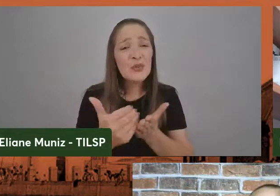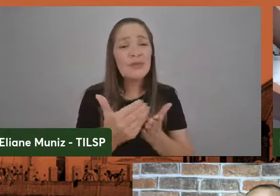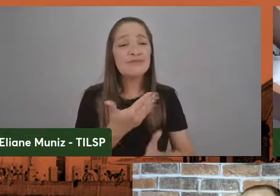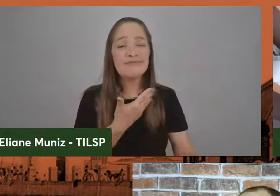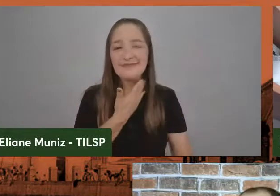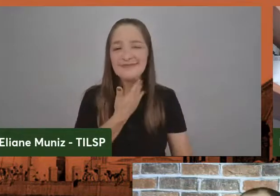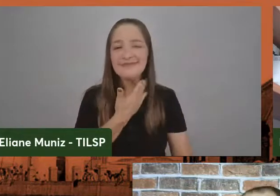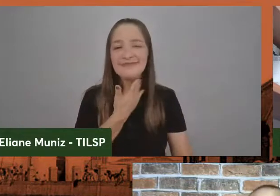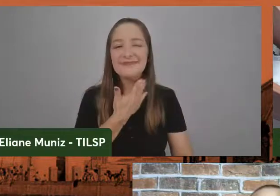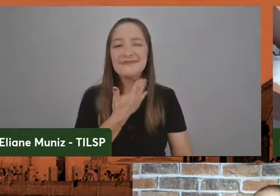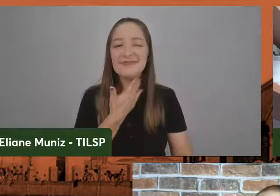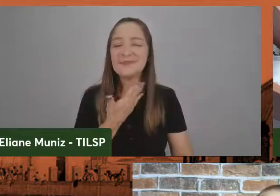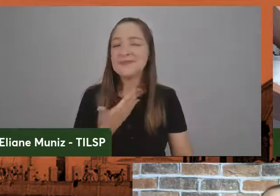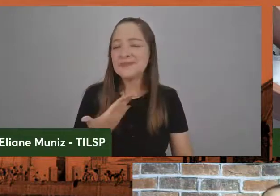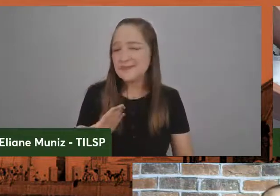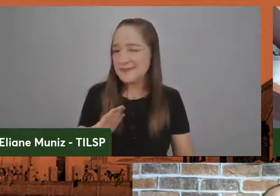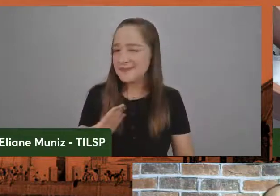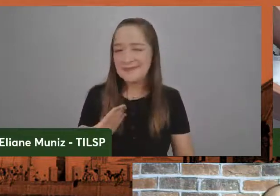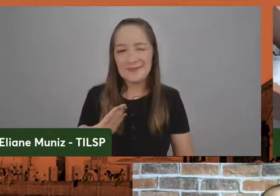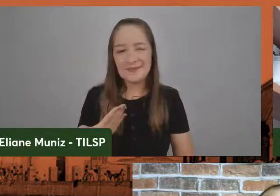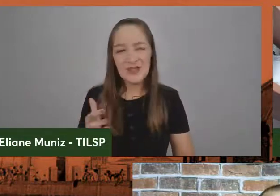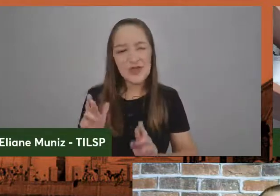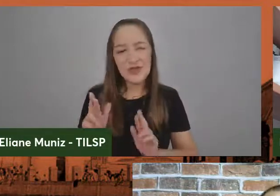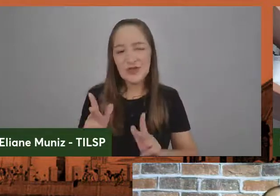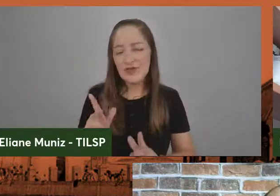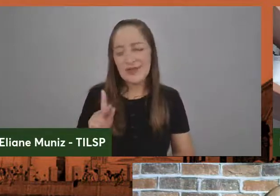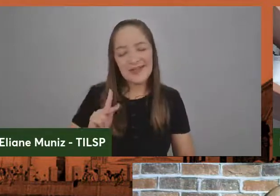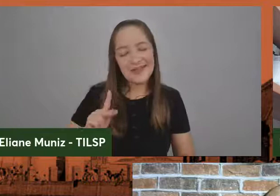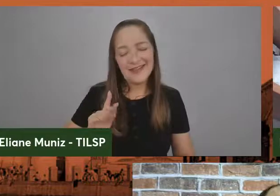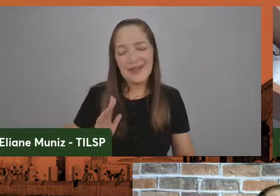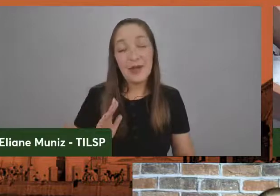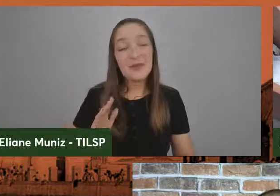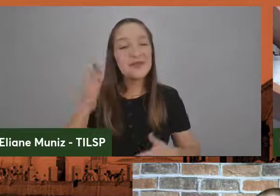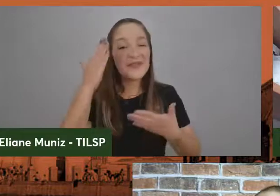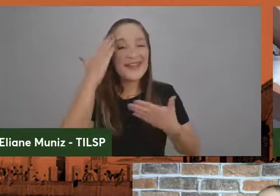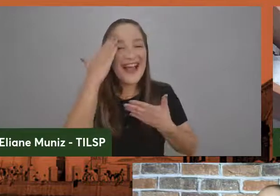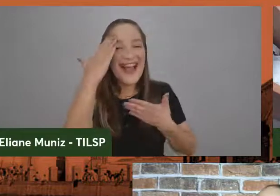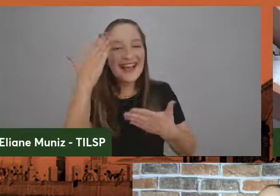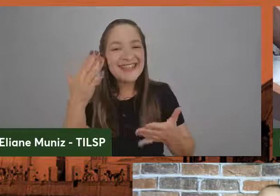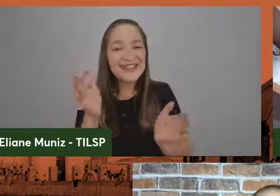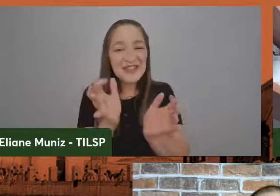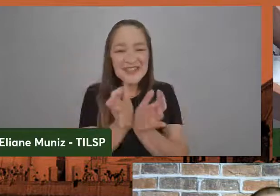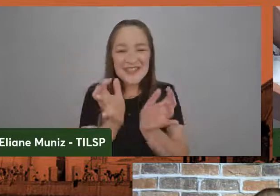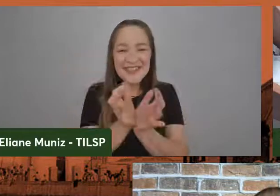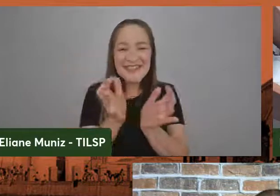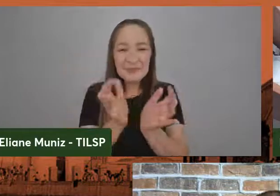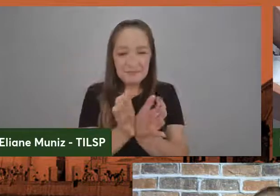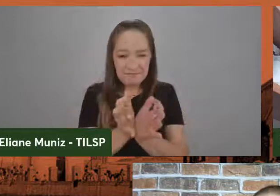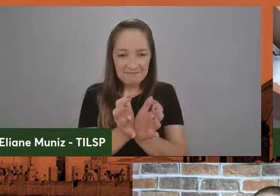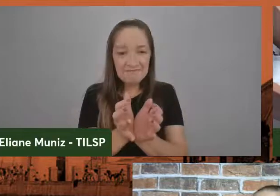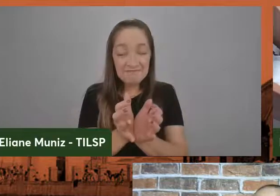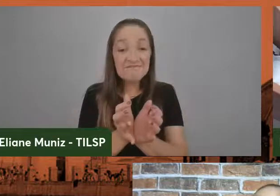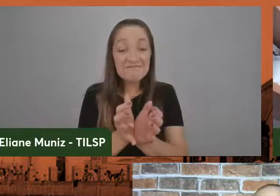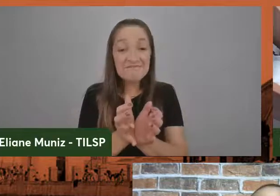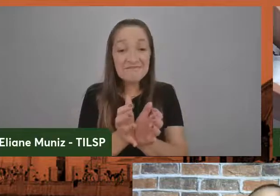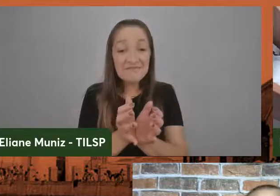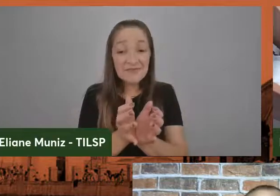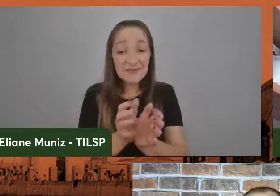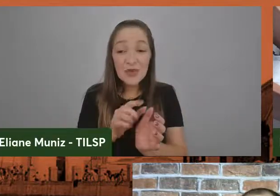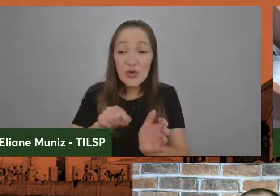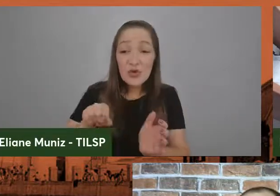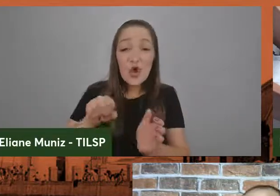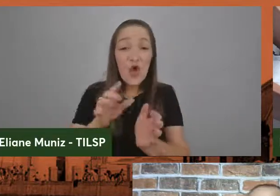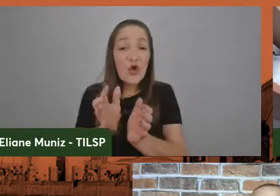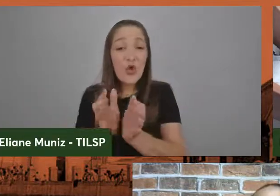bate-papo com, obviamente, nem poderia ser diferente, com um agradecimento a toda a equipe da Companhia da Companhia das Letras, Companhia